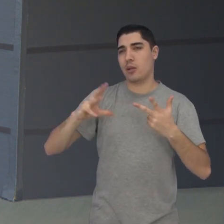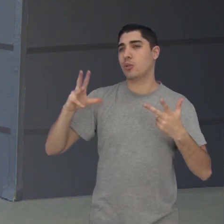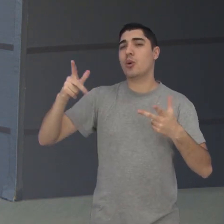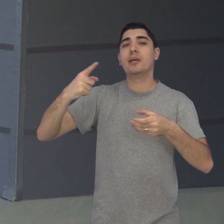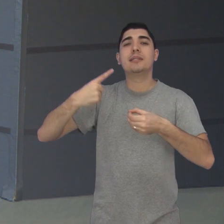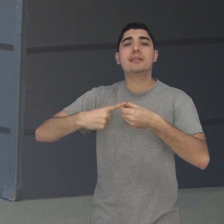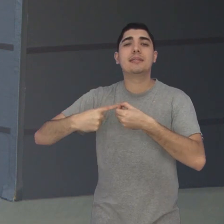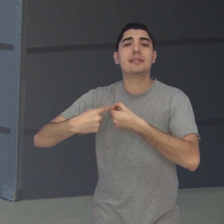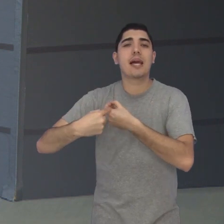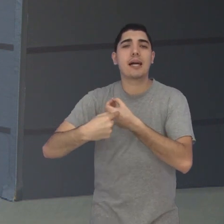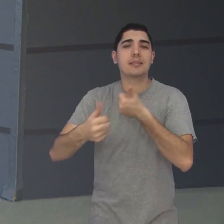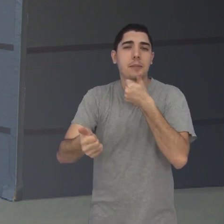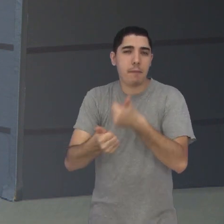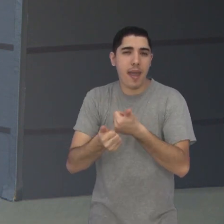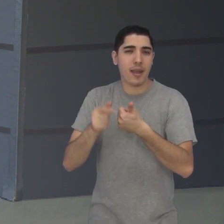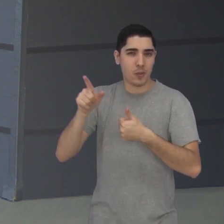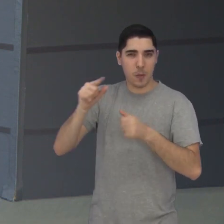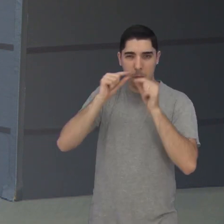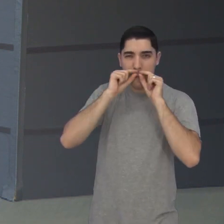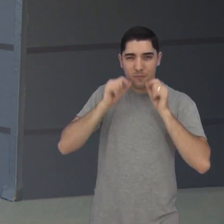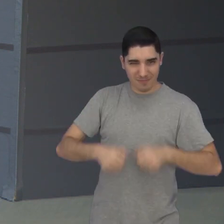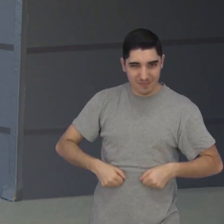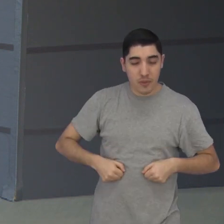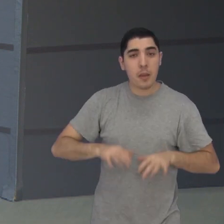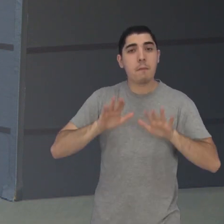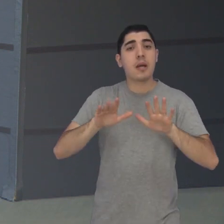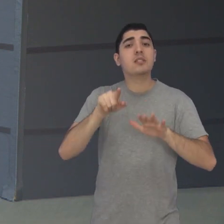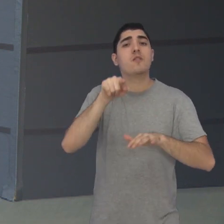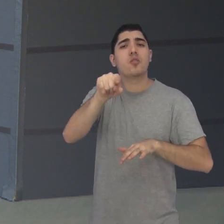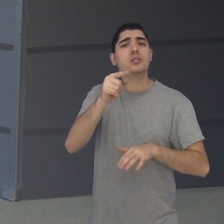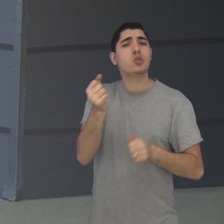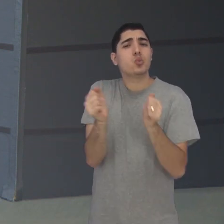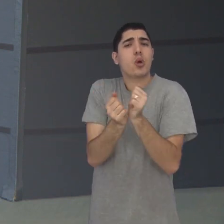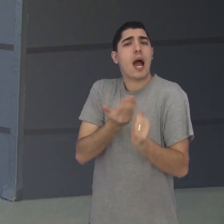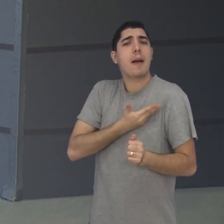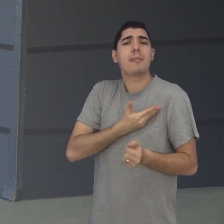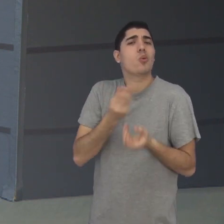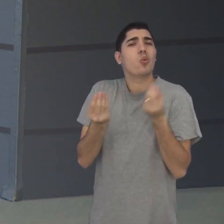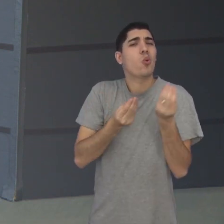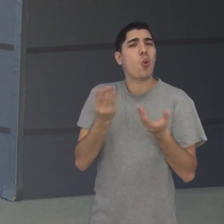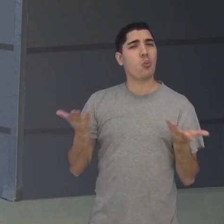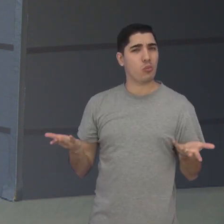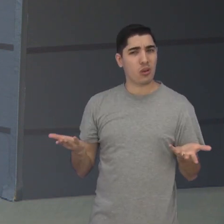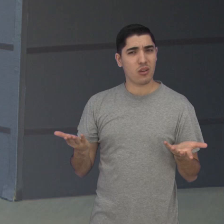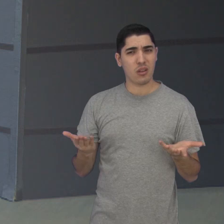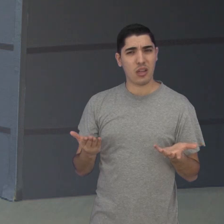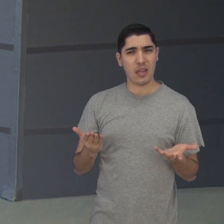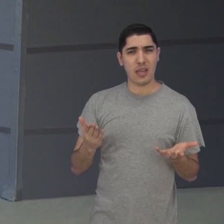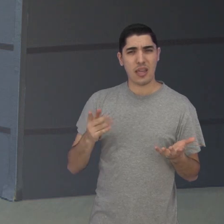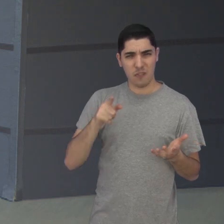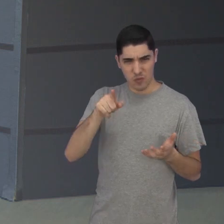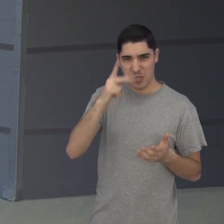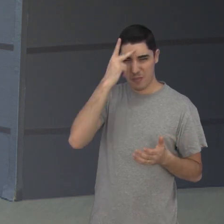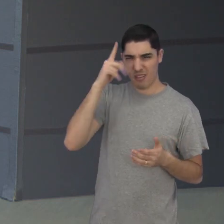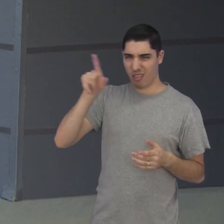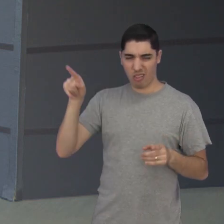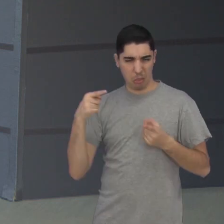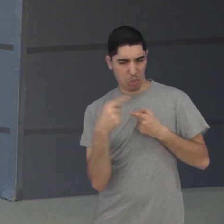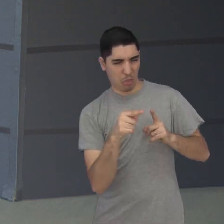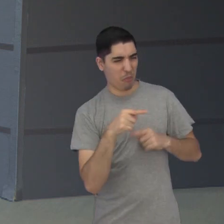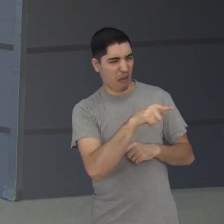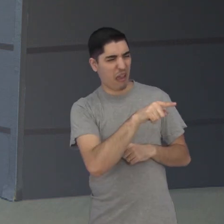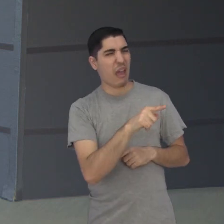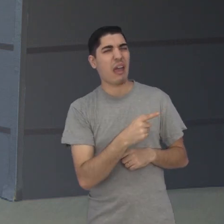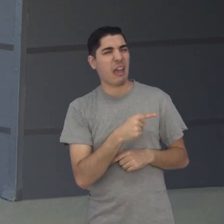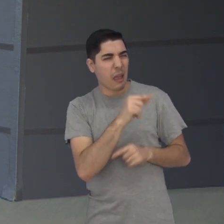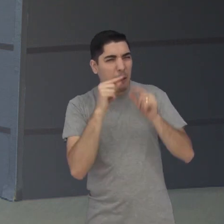até das cidades mais próximas onde ele frequentou ali, como é que era você no meio dos seus amigos, cara? Olha, eu não Você sofria era... aquela